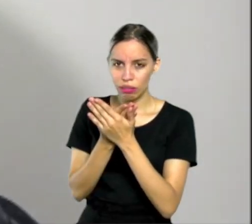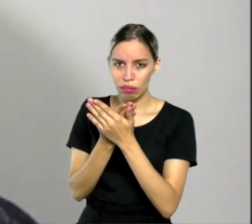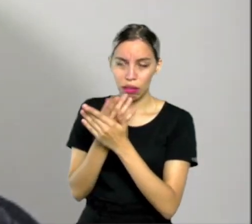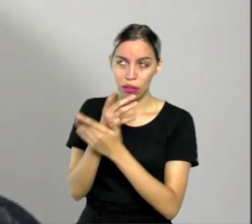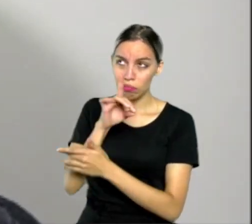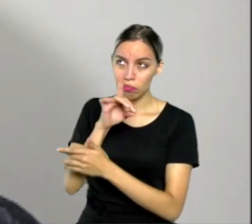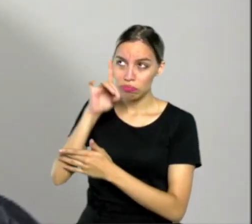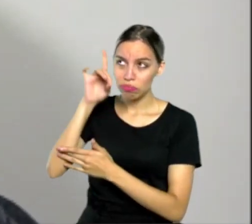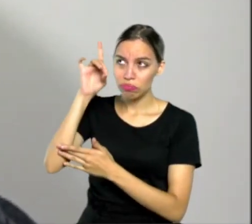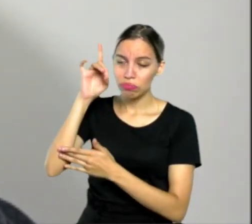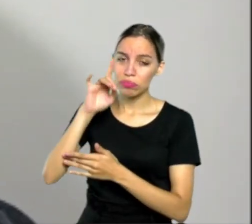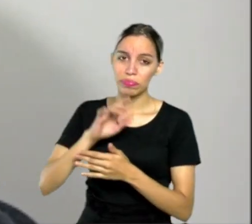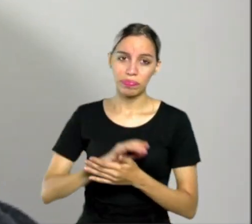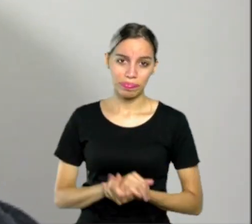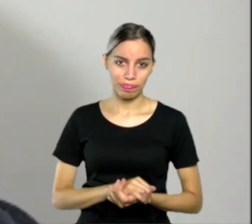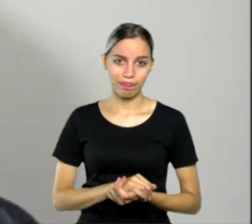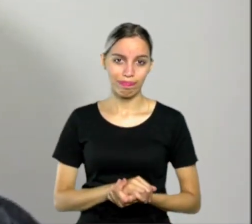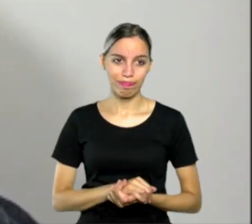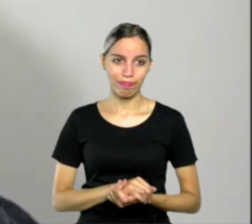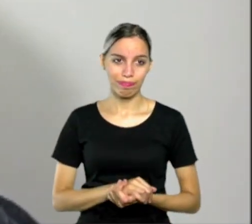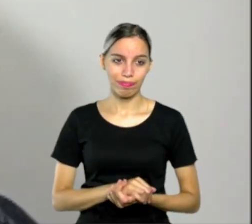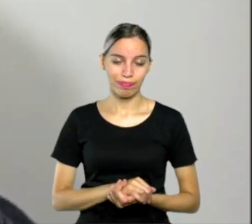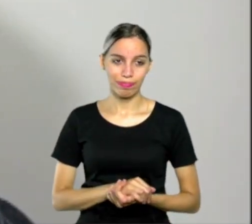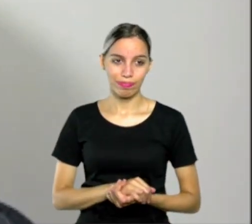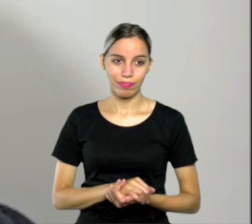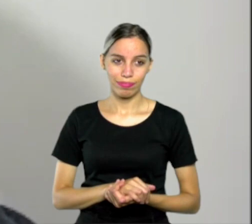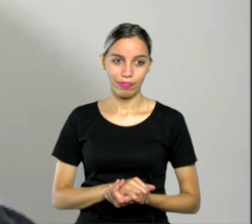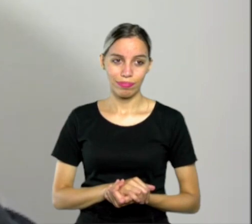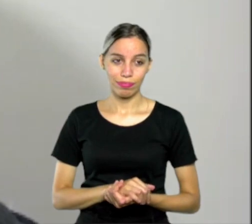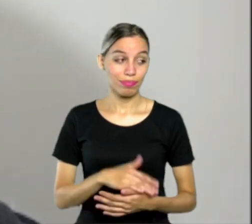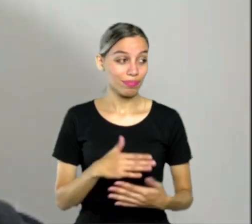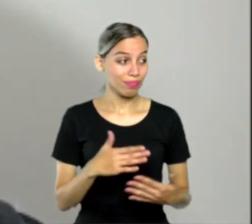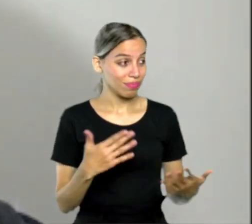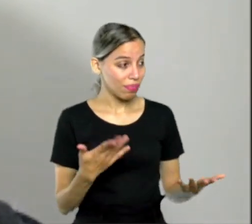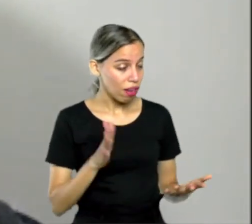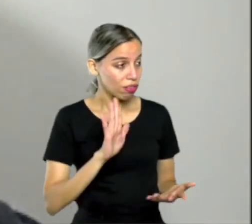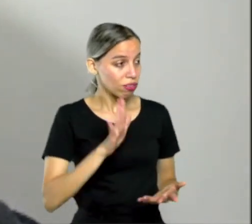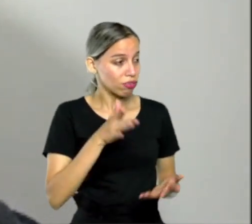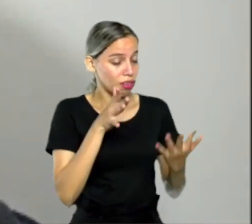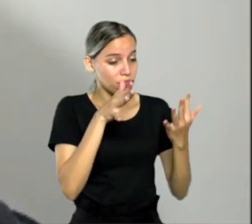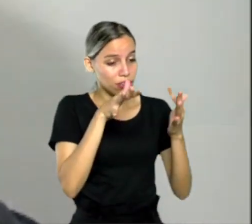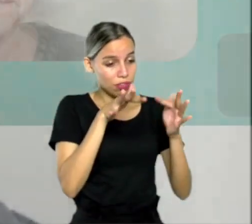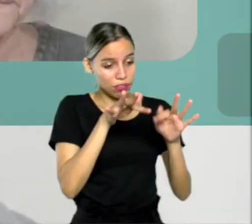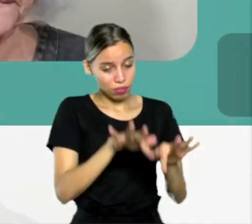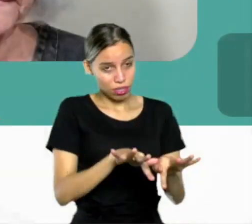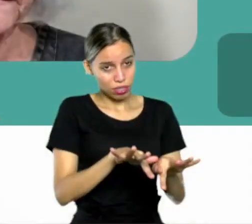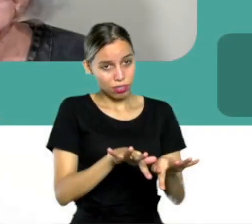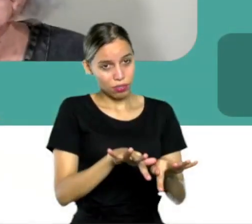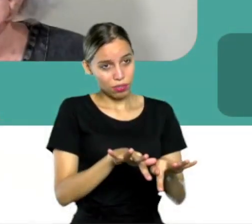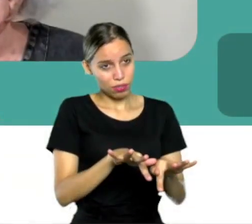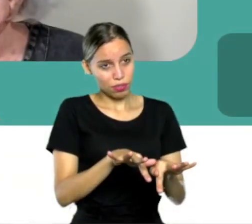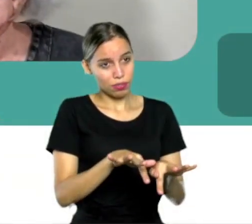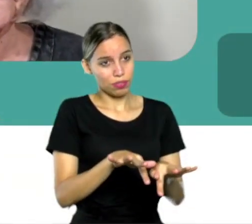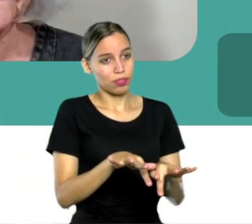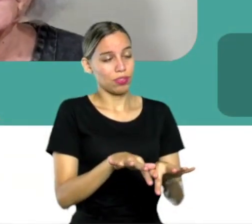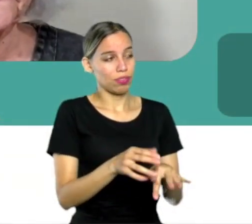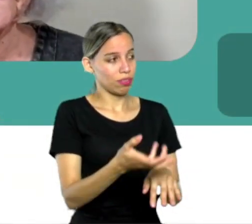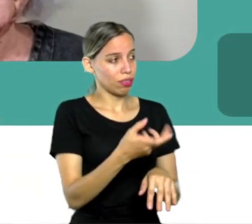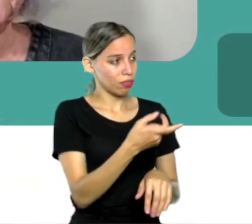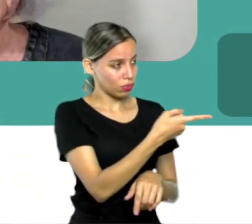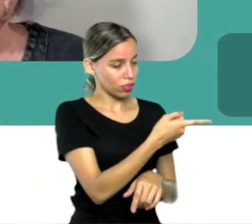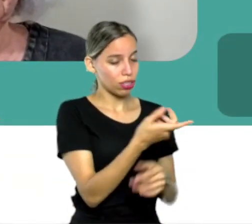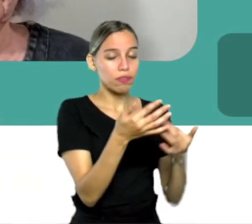Muito bom. Ô, Líria, a gente chegou ao final aqui, vou te pedir para fazer as considerações finais,